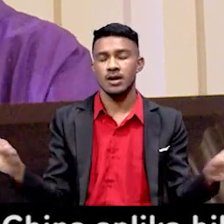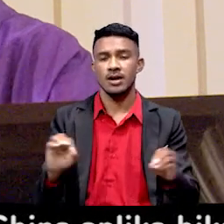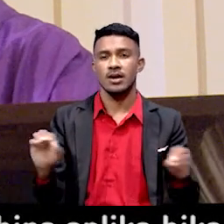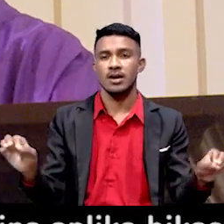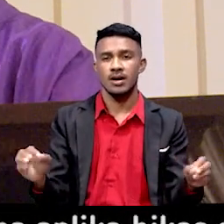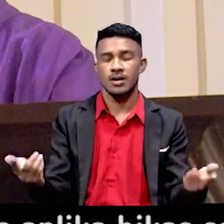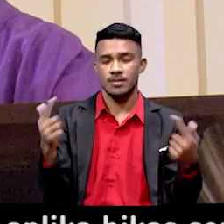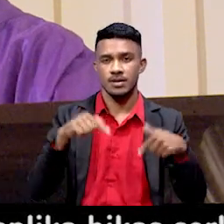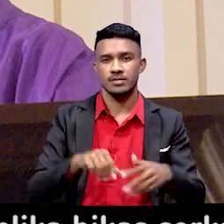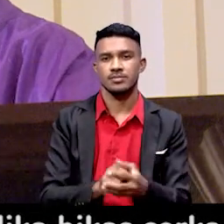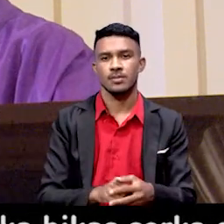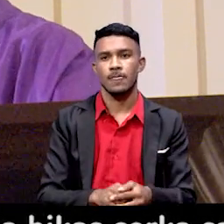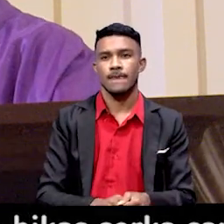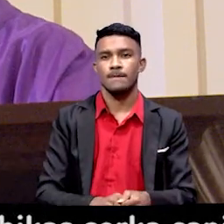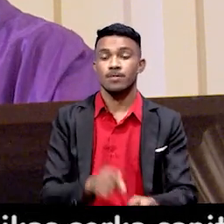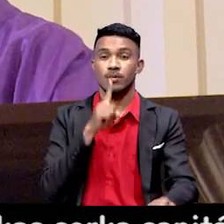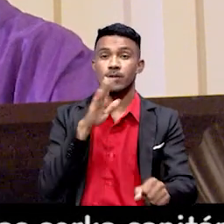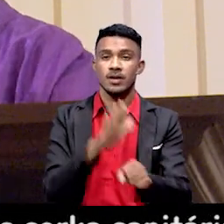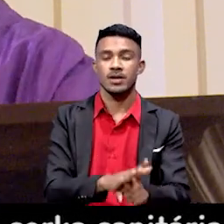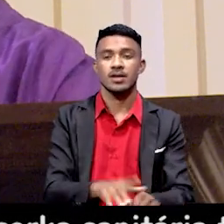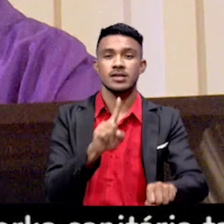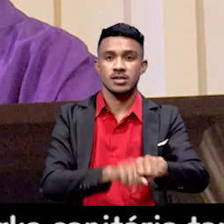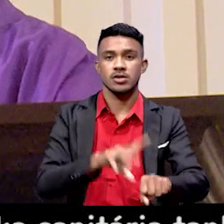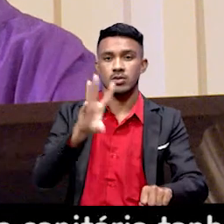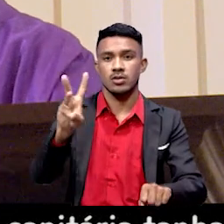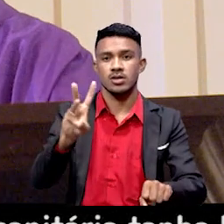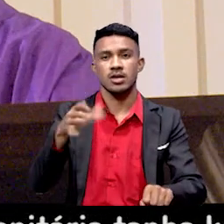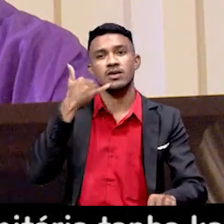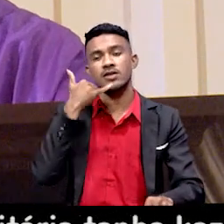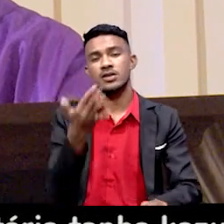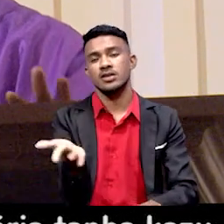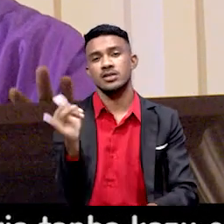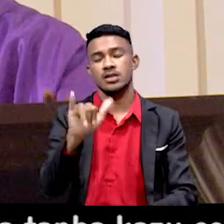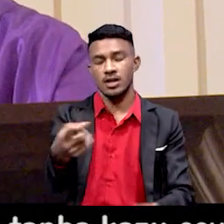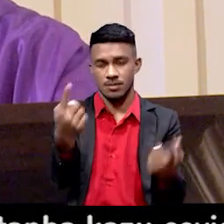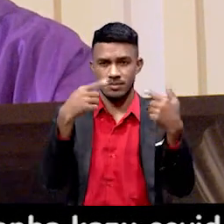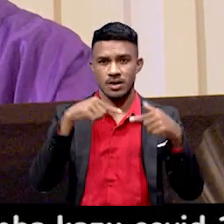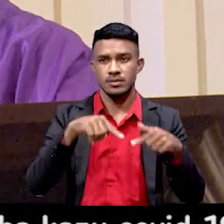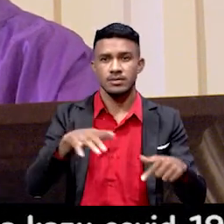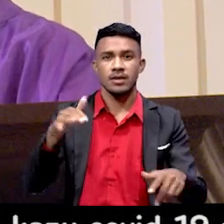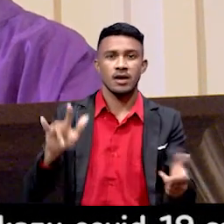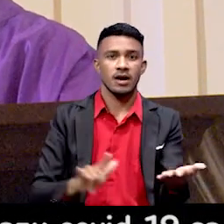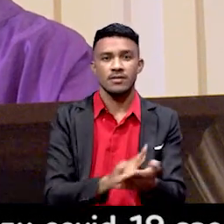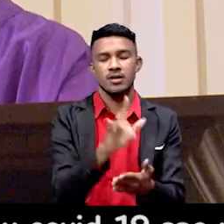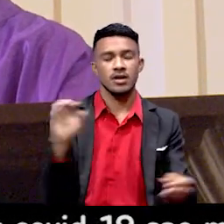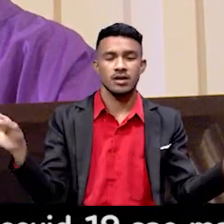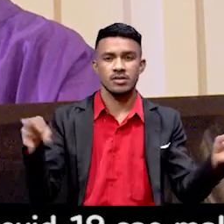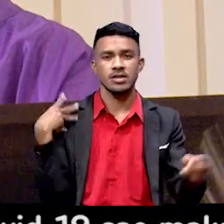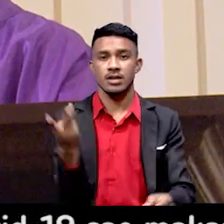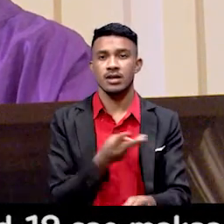6 horas, promete 6 horas. Telefone filha sai mais, de engata, oh, a viagem lá se teniam bem.